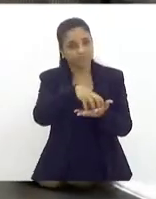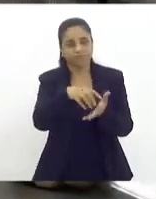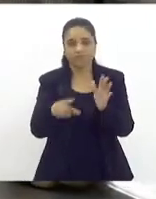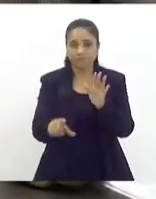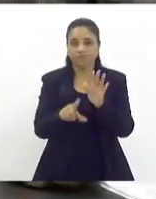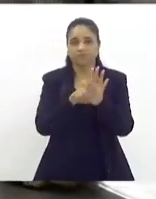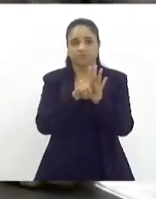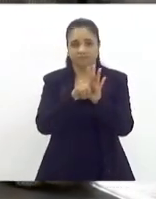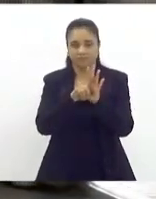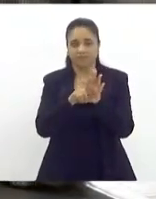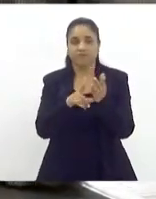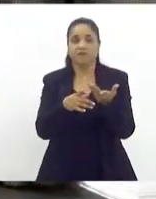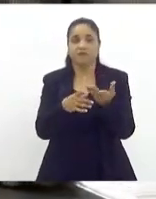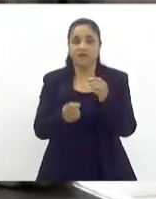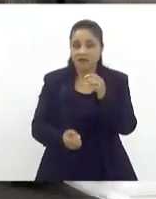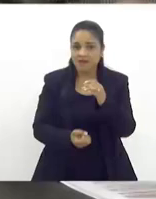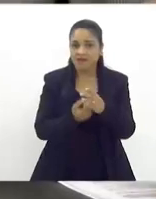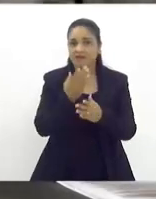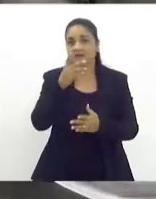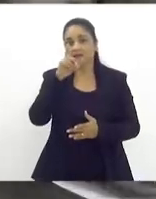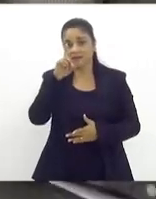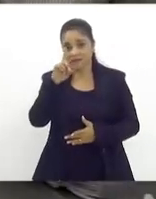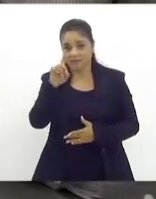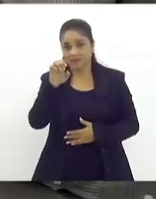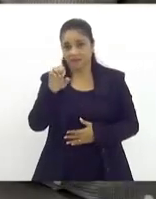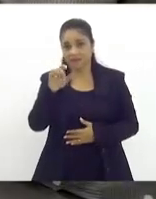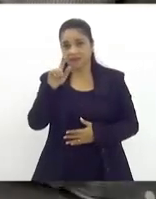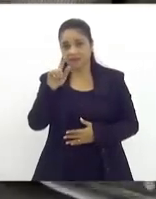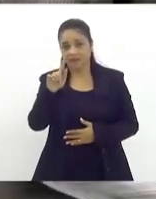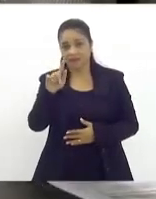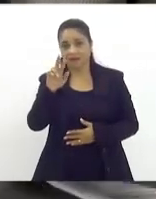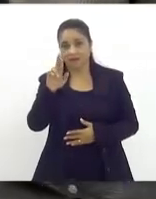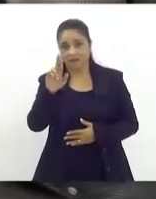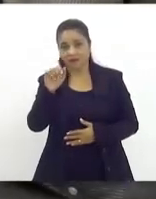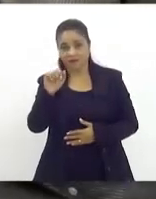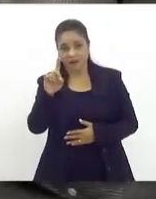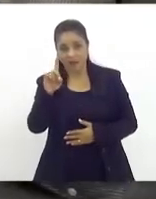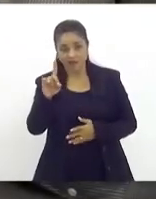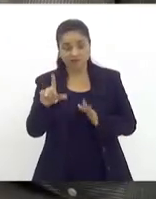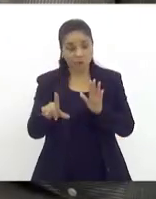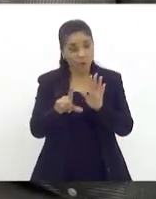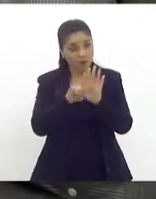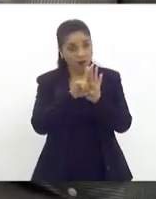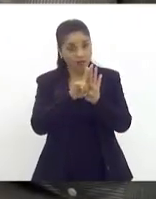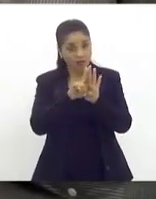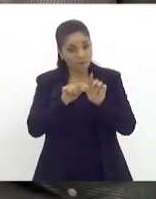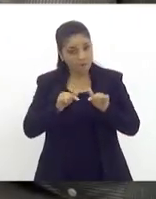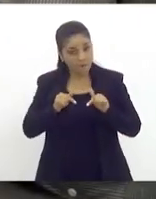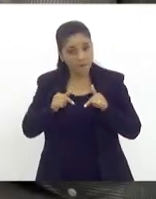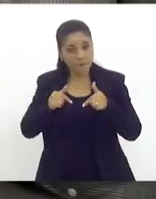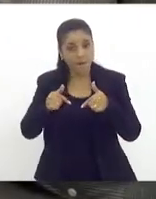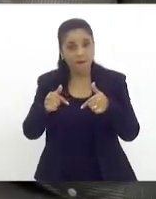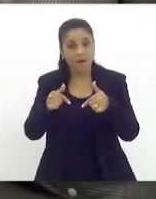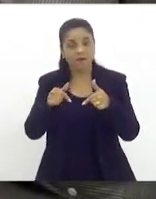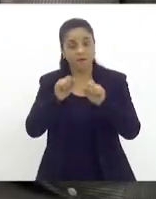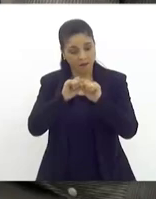para dizer que a DECRADE foi instalada a partir de uma lei surgida de iniciativa aqui da Assembleia,